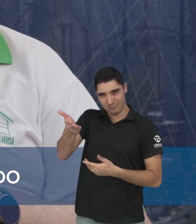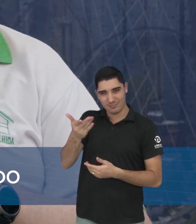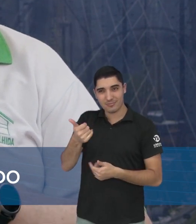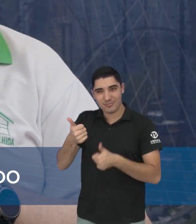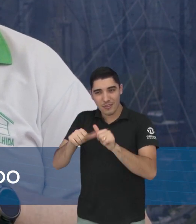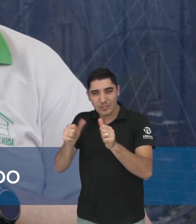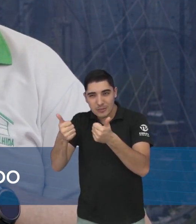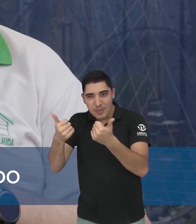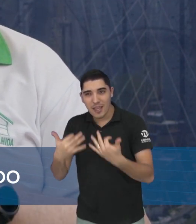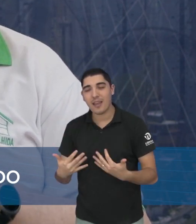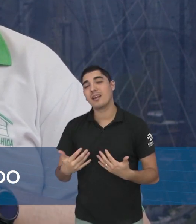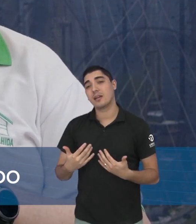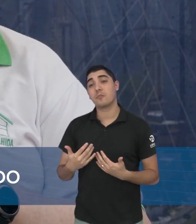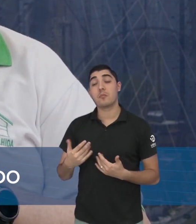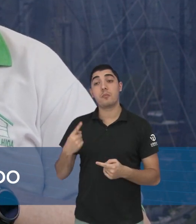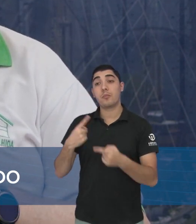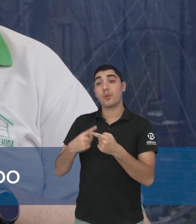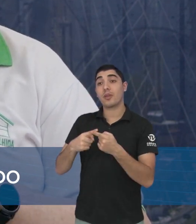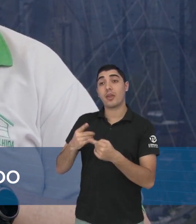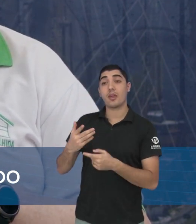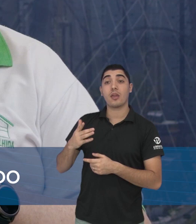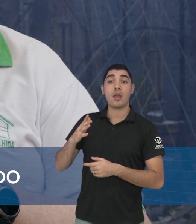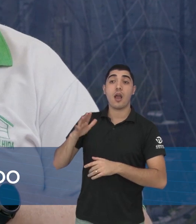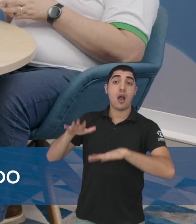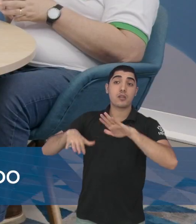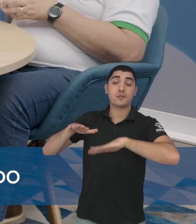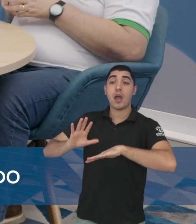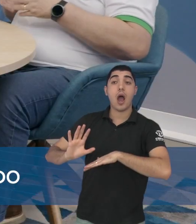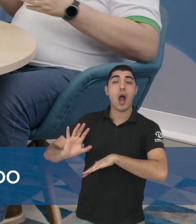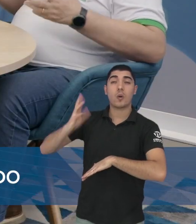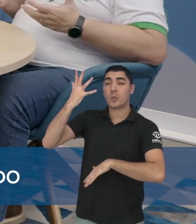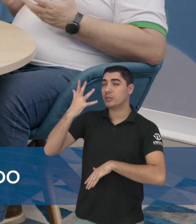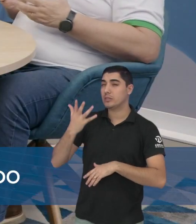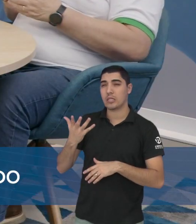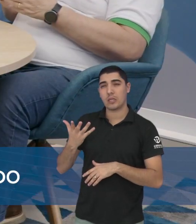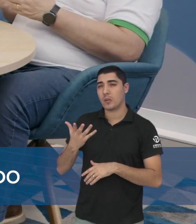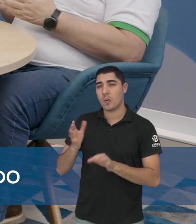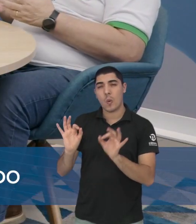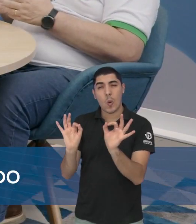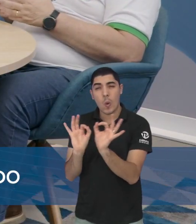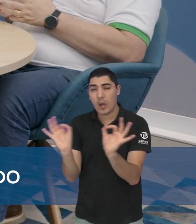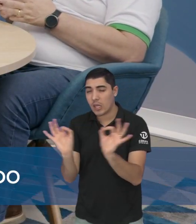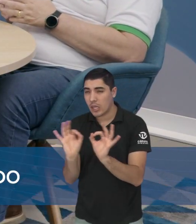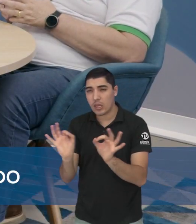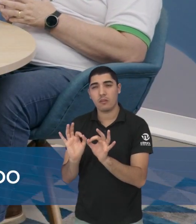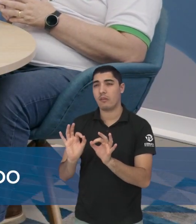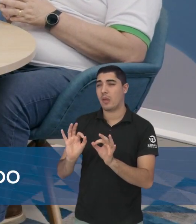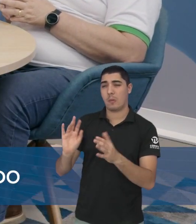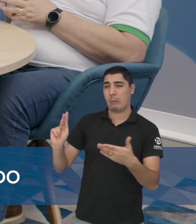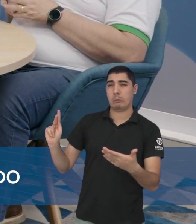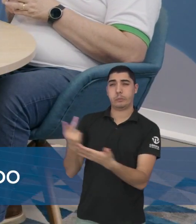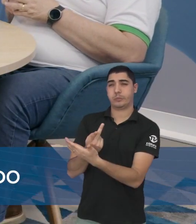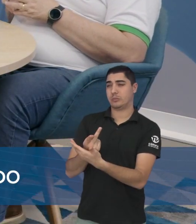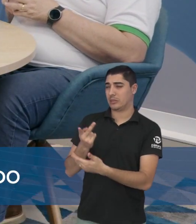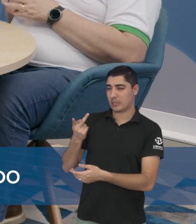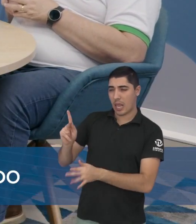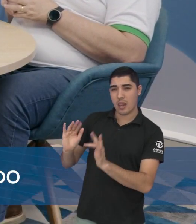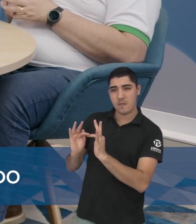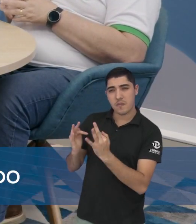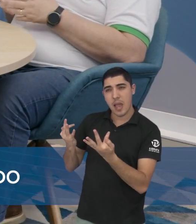assim, de algo que aconteceu, às vezes uma tragédia na vida da família, e